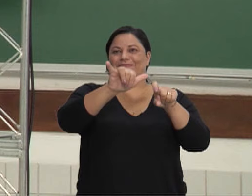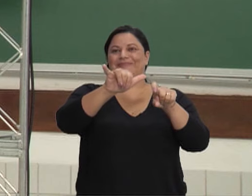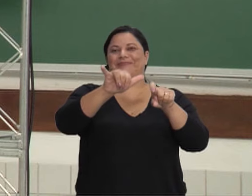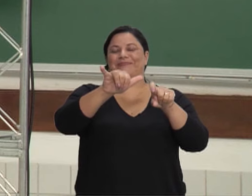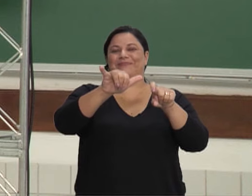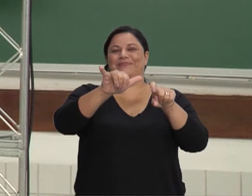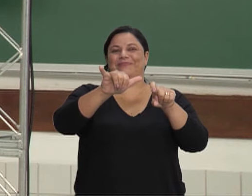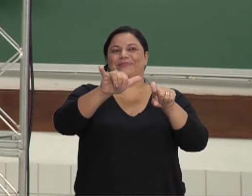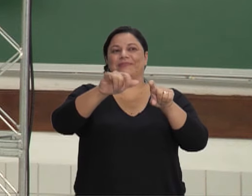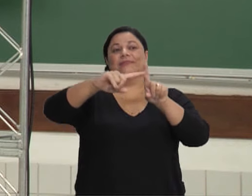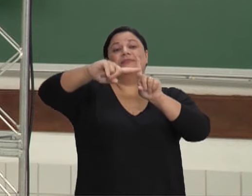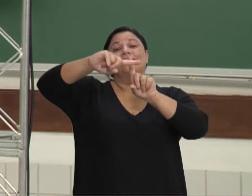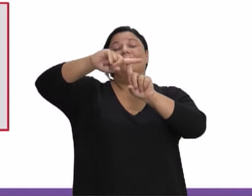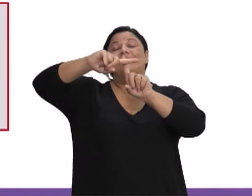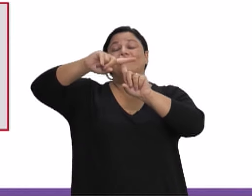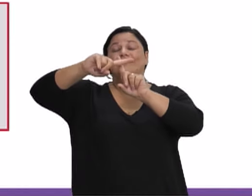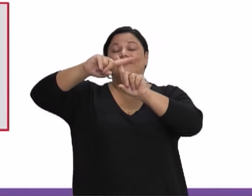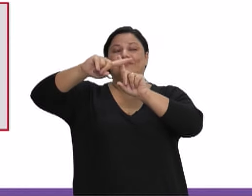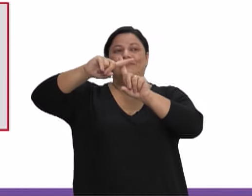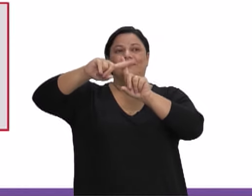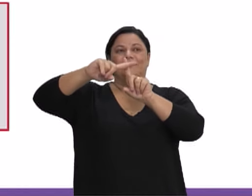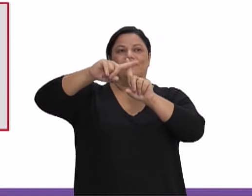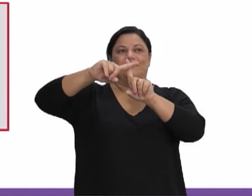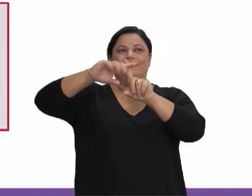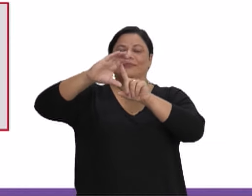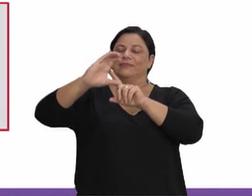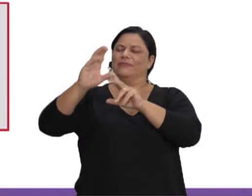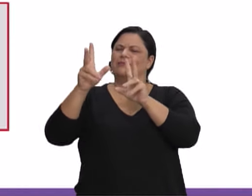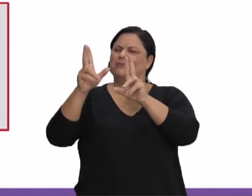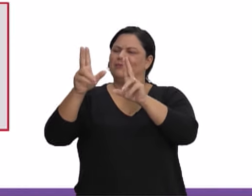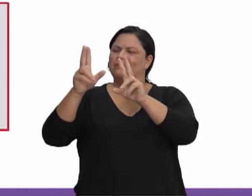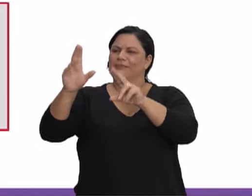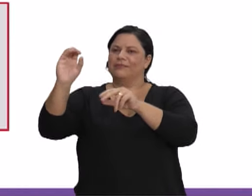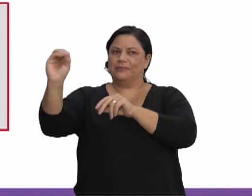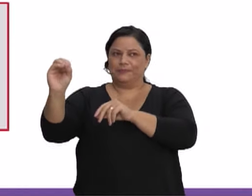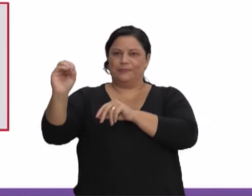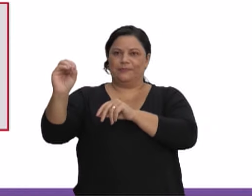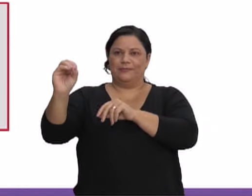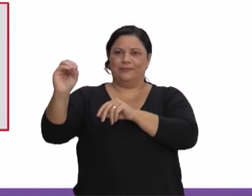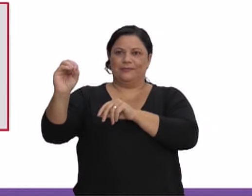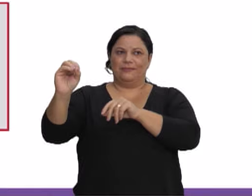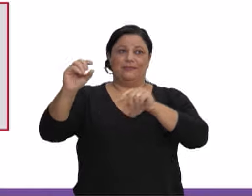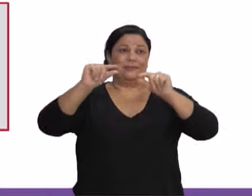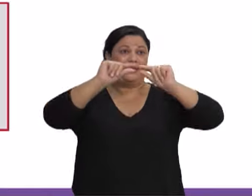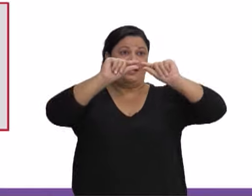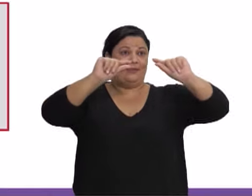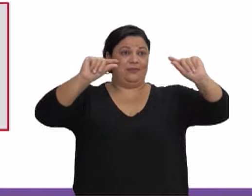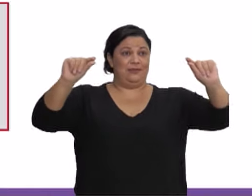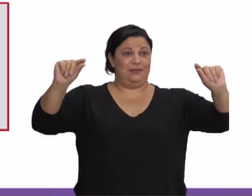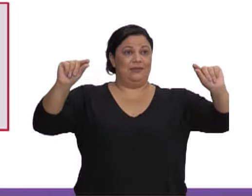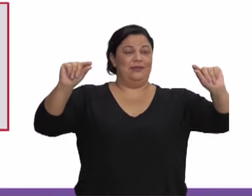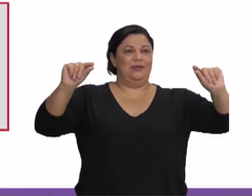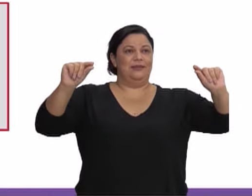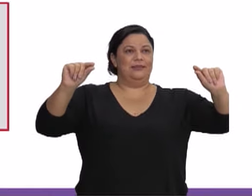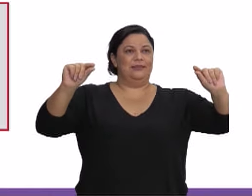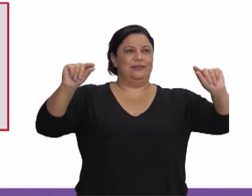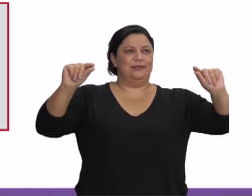a zero. A distância entre P e R pode ser encontrada a partir dessa fórmula